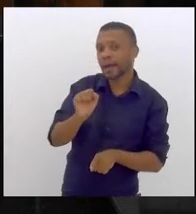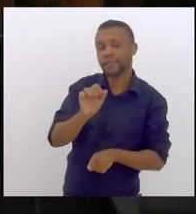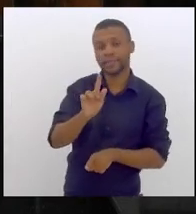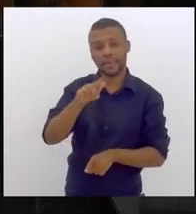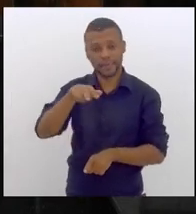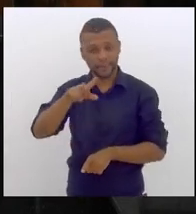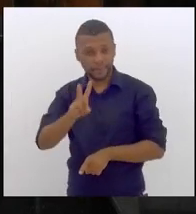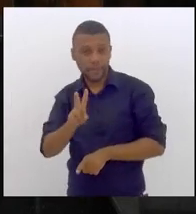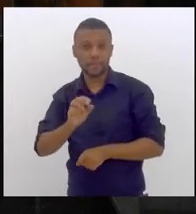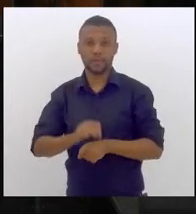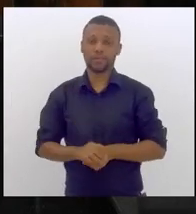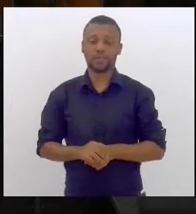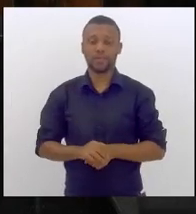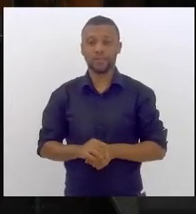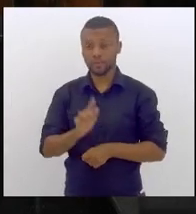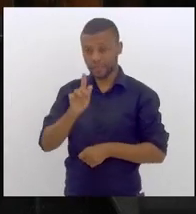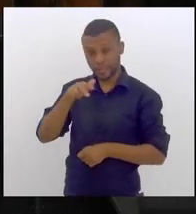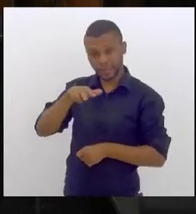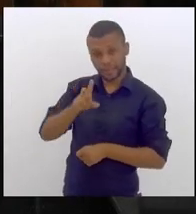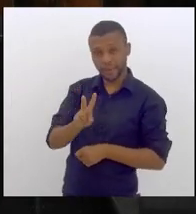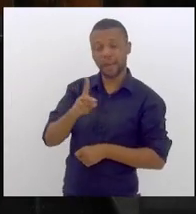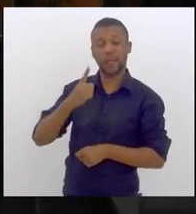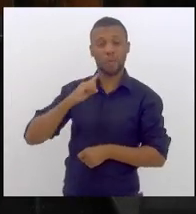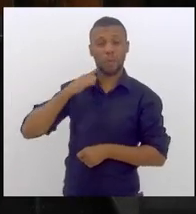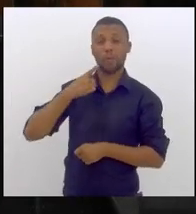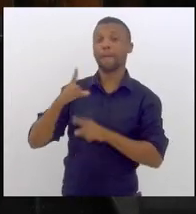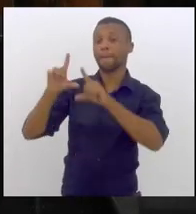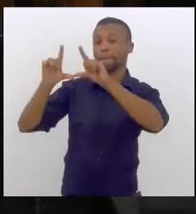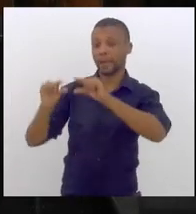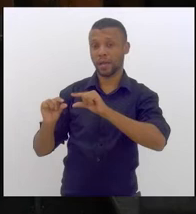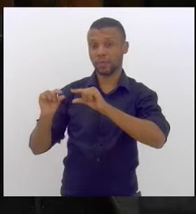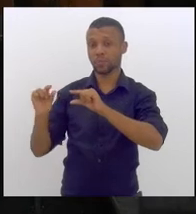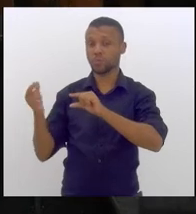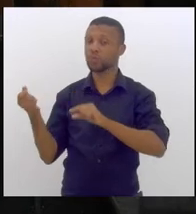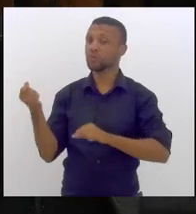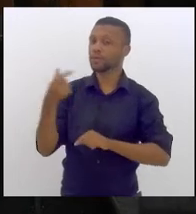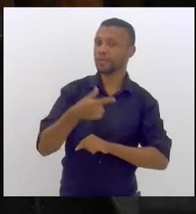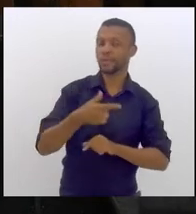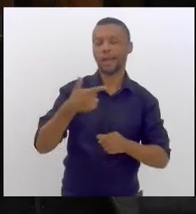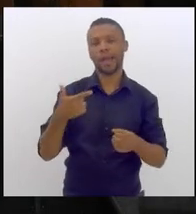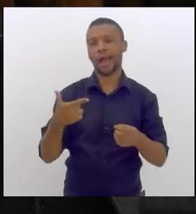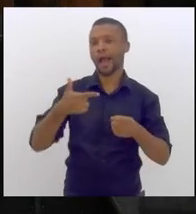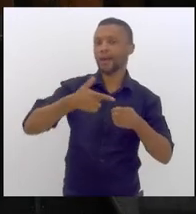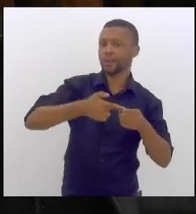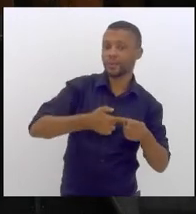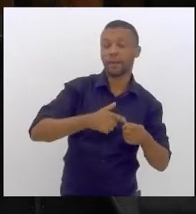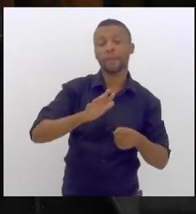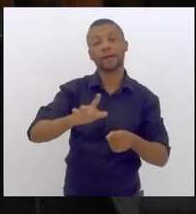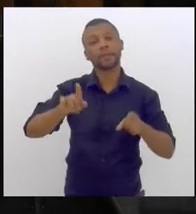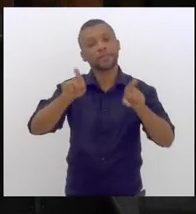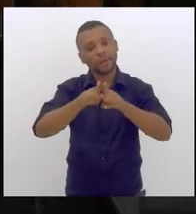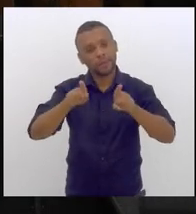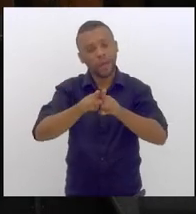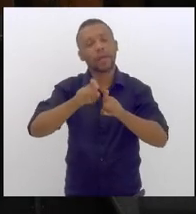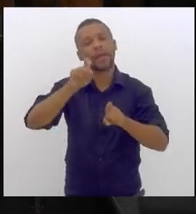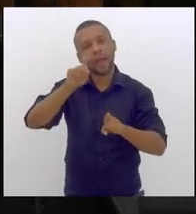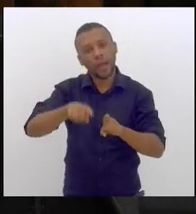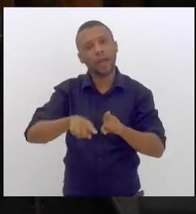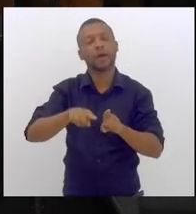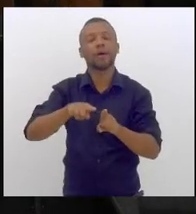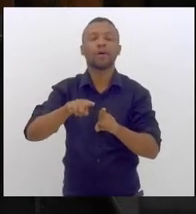e a gasolina, mas também é um combustível fóssil, emite